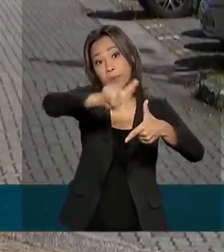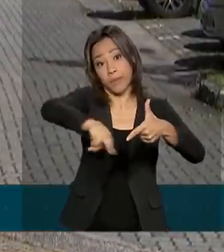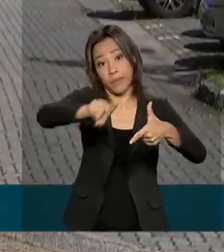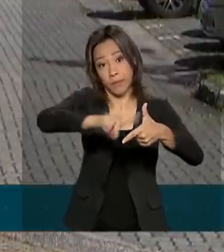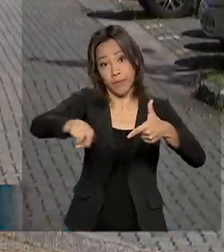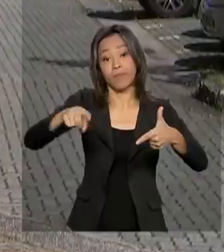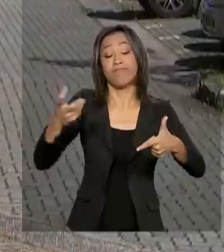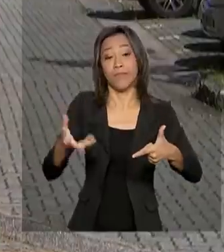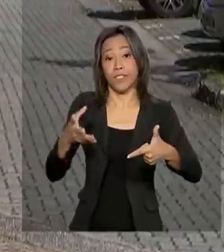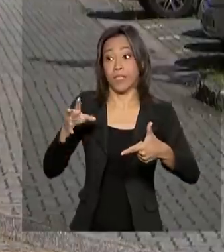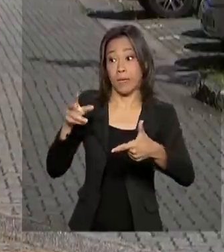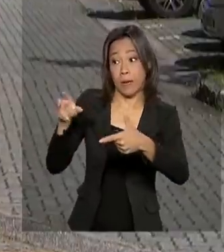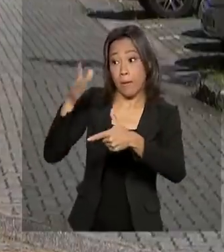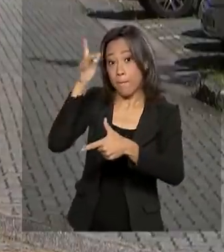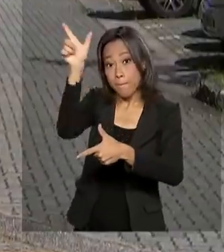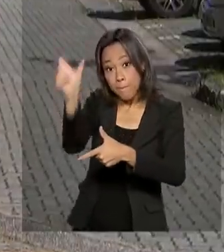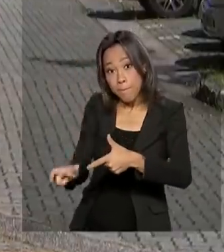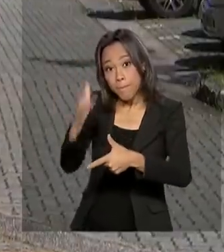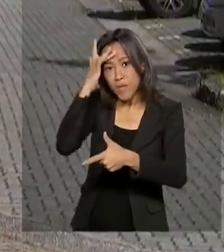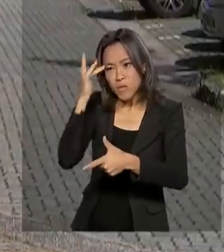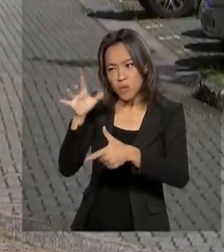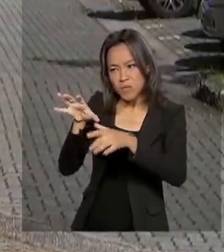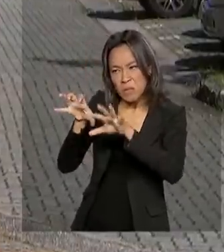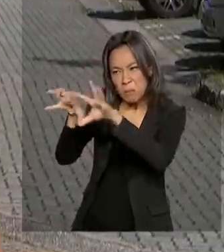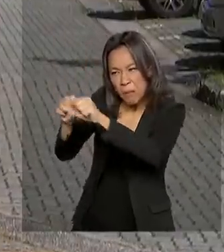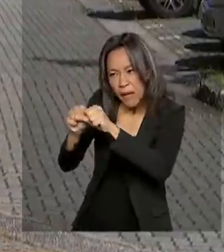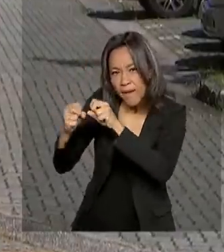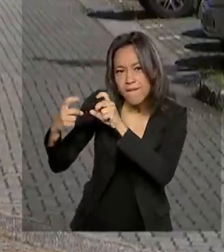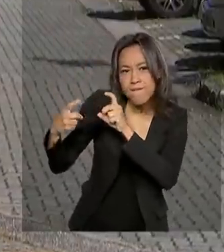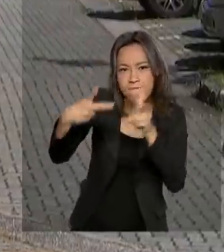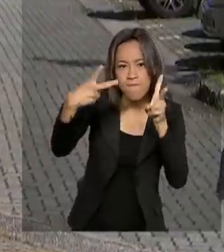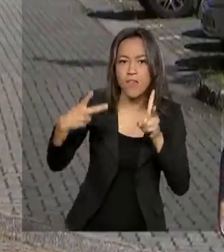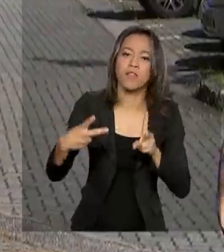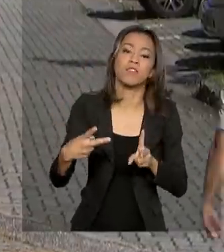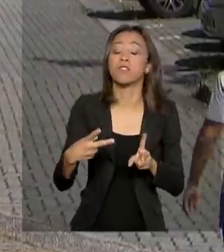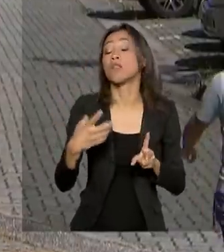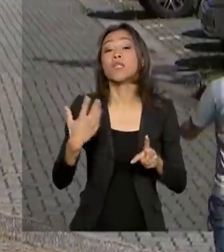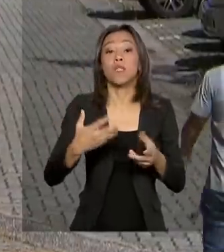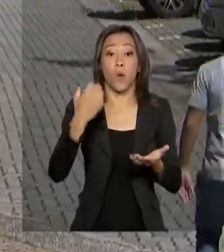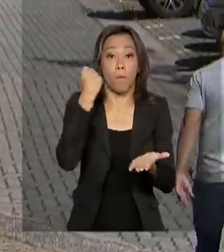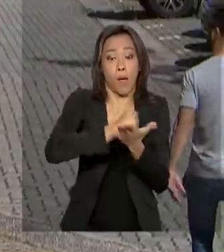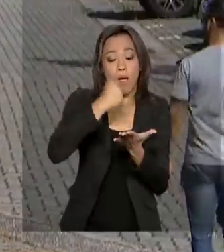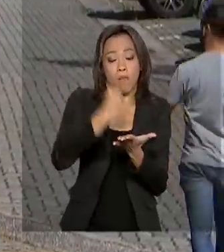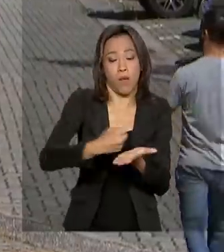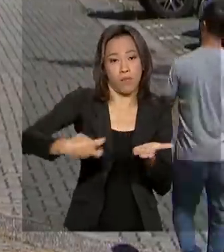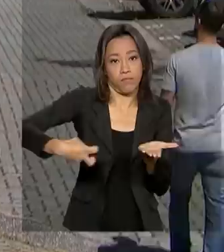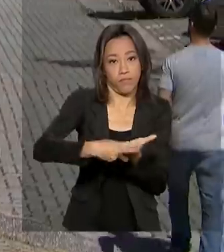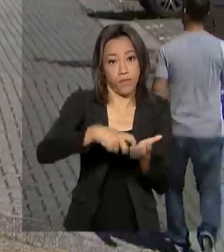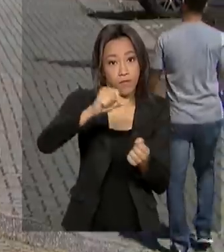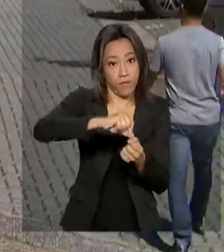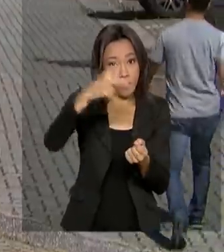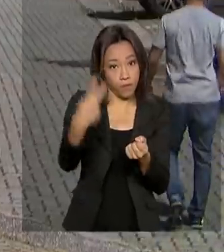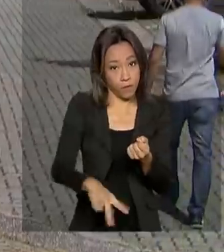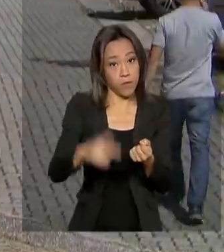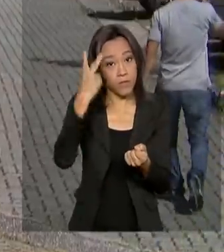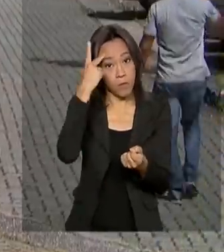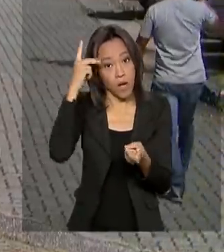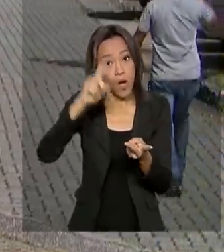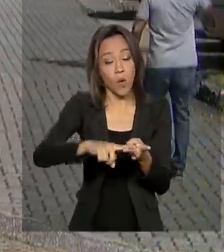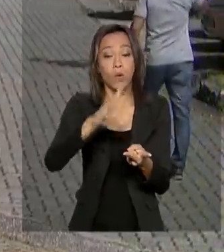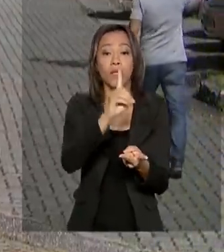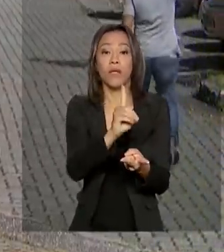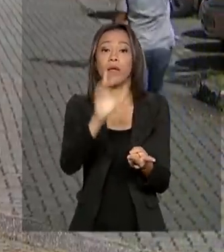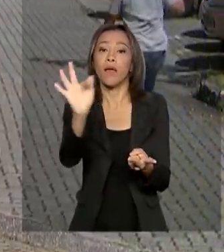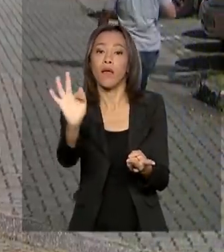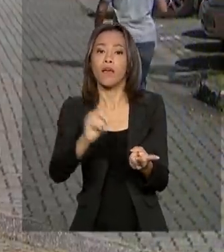pessoas 1 e como isso vai funcionar a partir de hoje os passaportes emitidos aqui em são paulo distrito federal e em outros